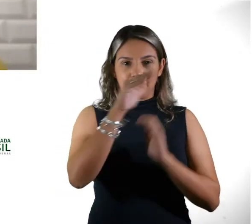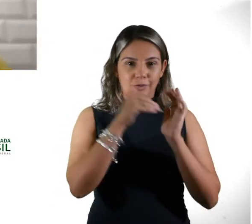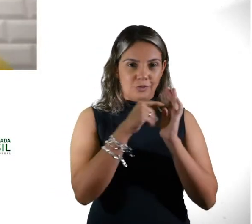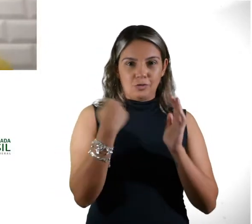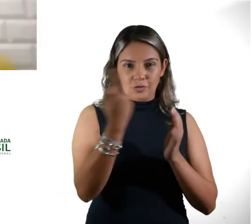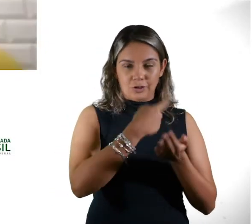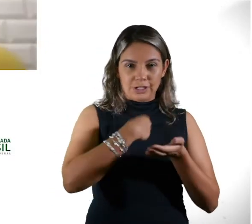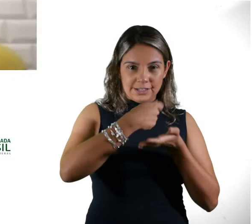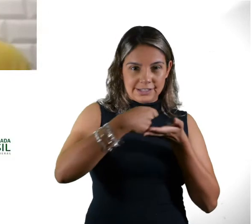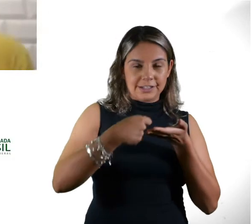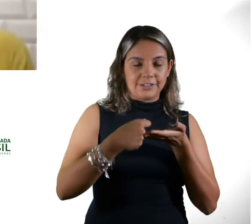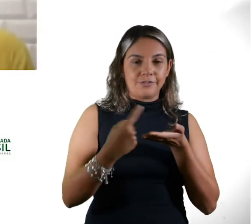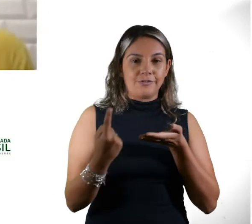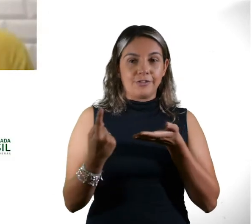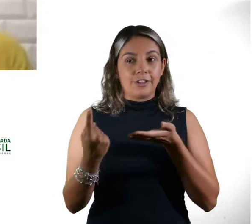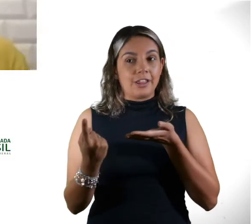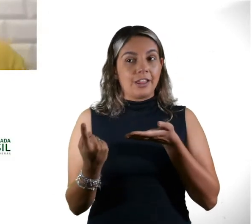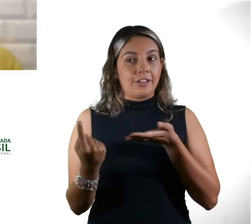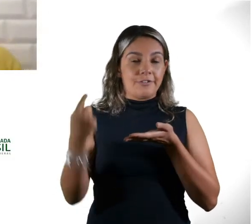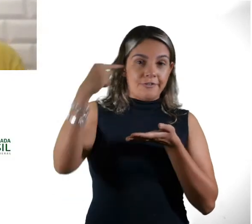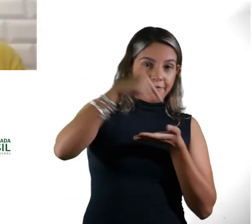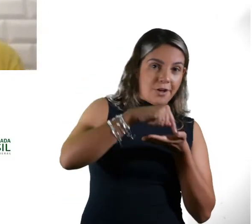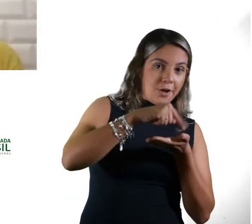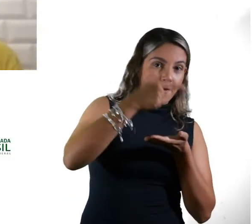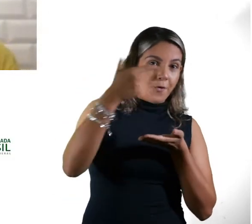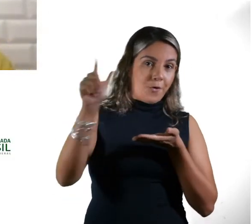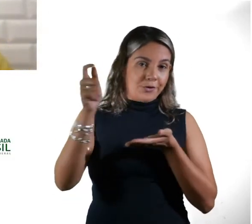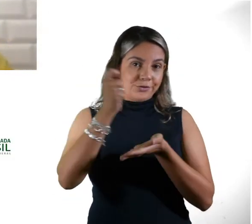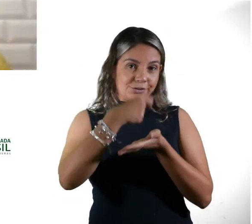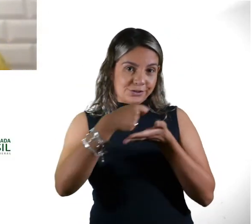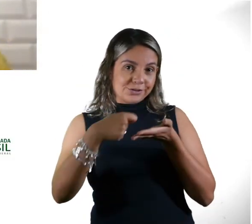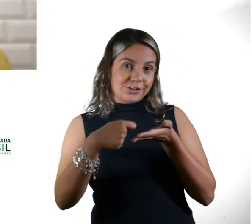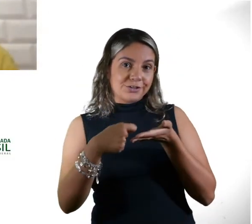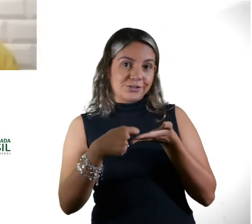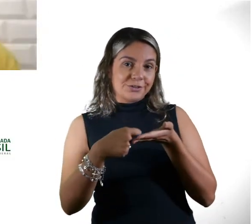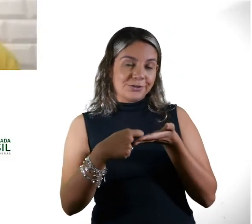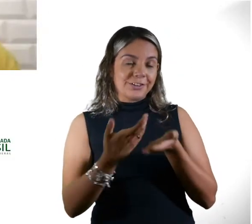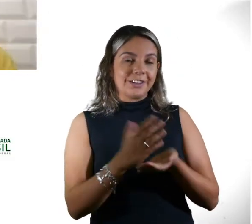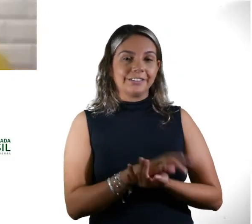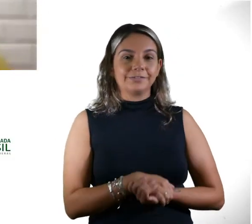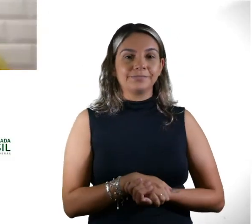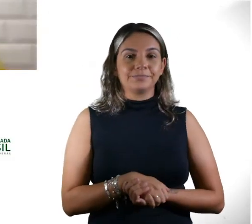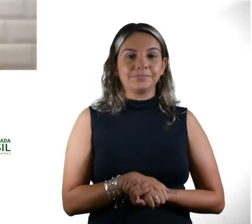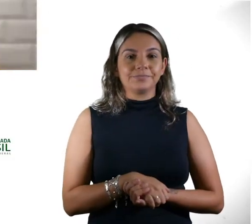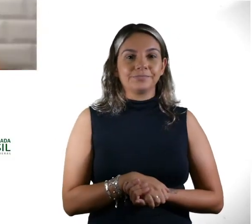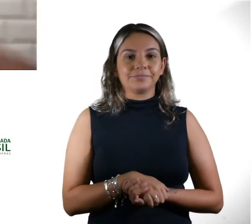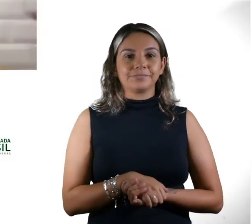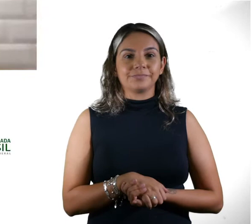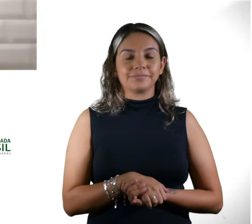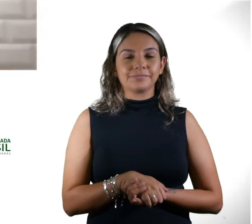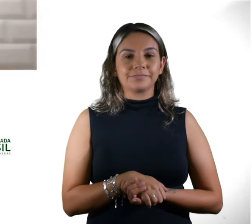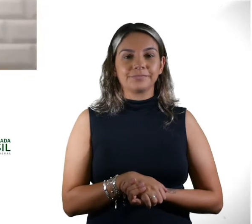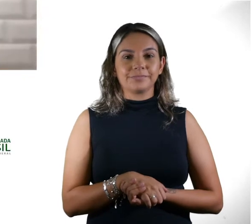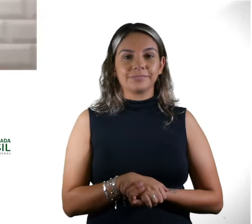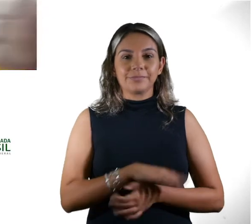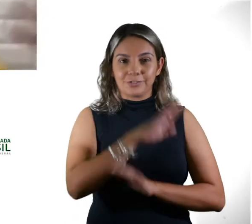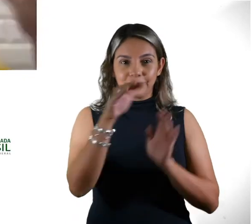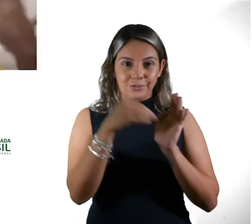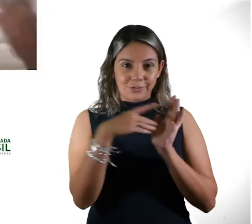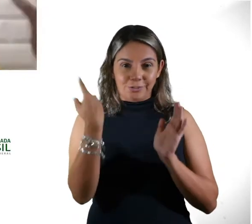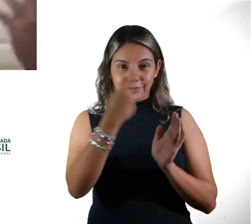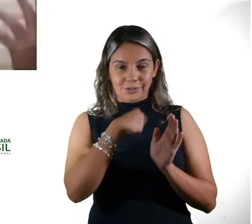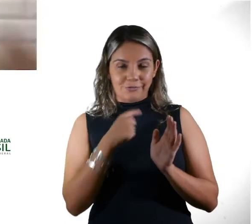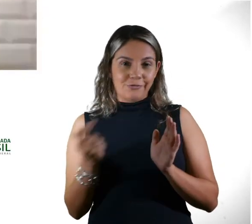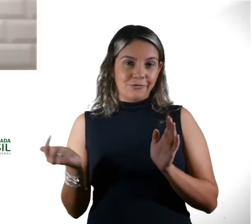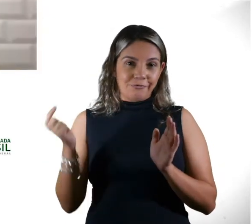Todos os escritores vêm de outros escritores, não é? Nenhum escritor surge do nada, por geração espontânea. Todos nós